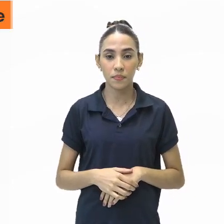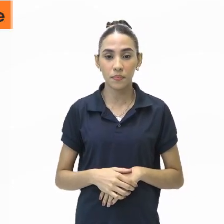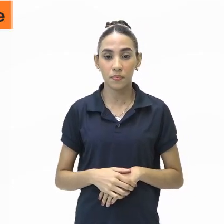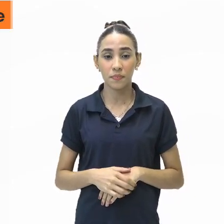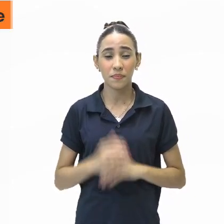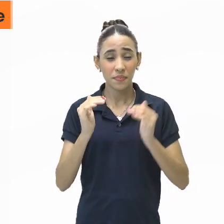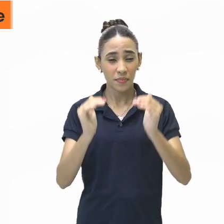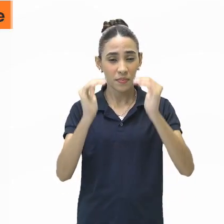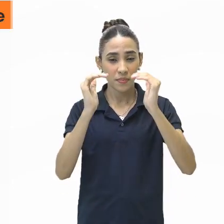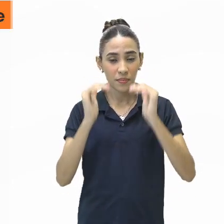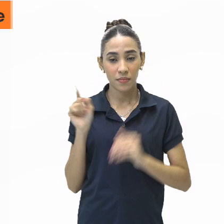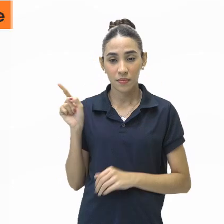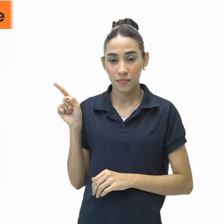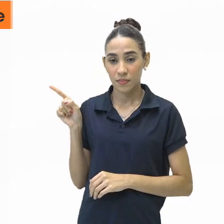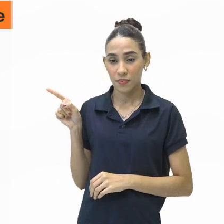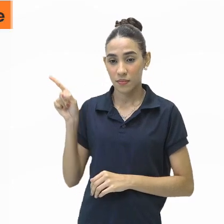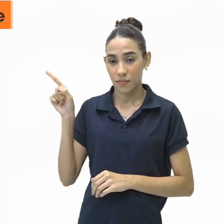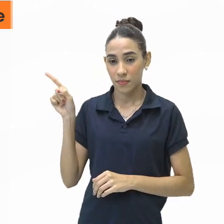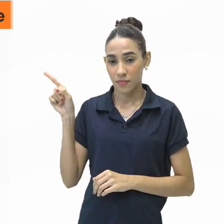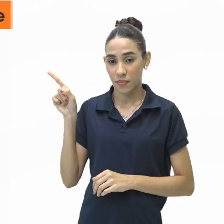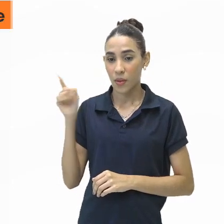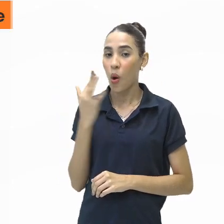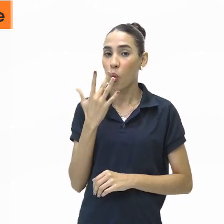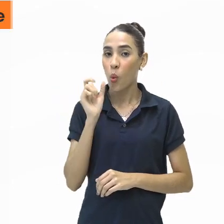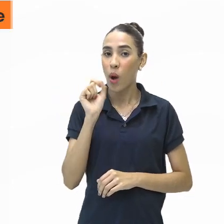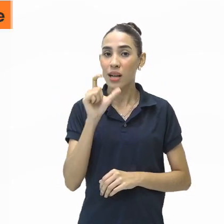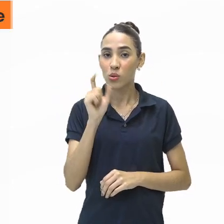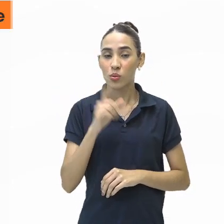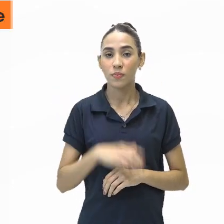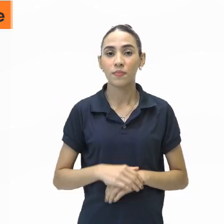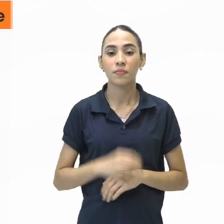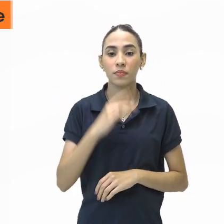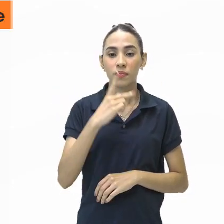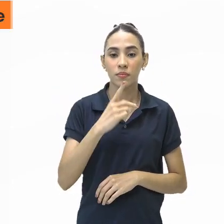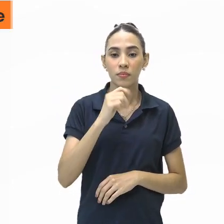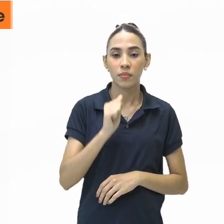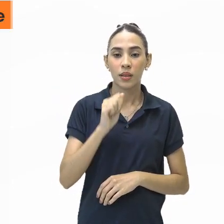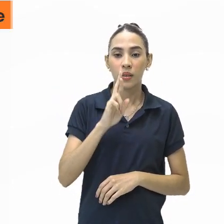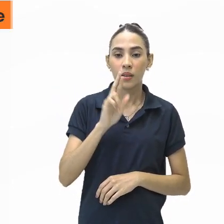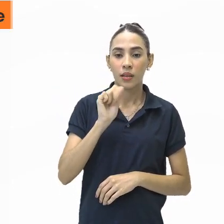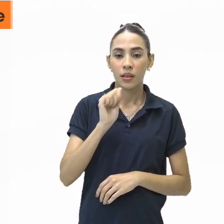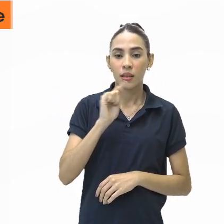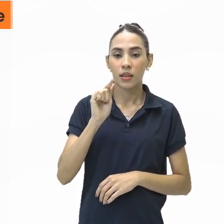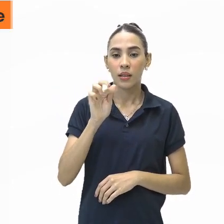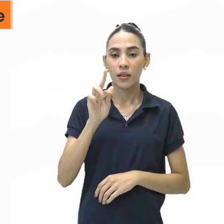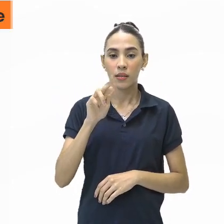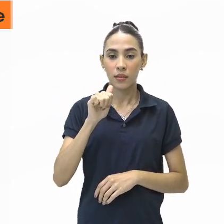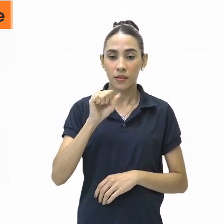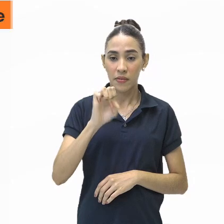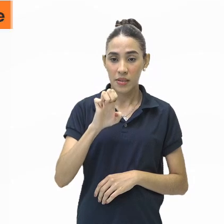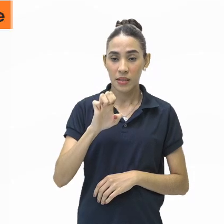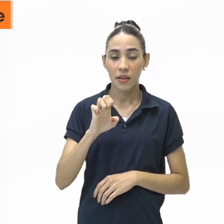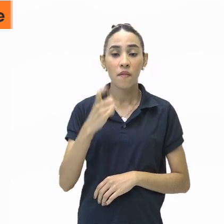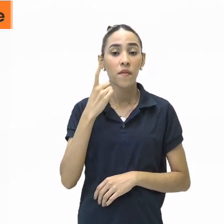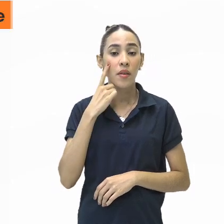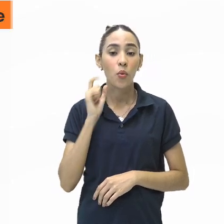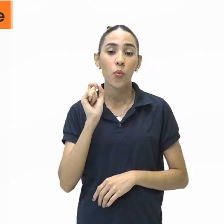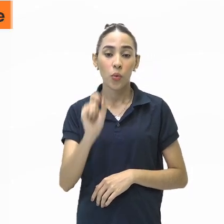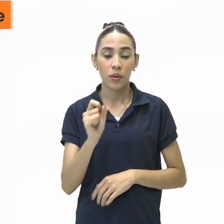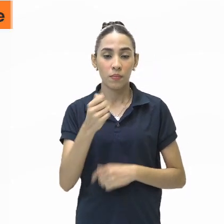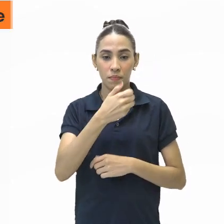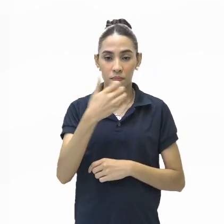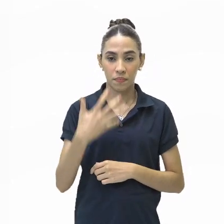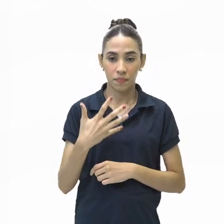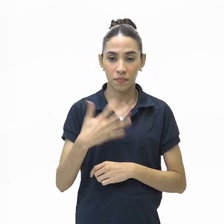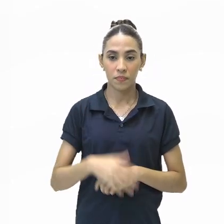e lá no final, um pouco mais abaixo, tem a paráfrase. Vamos verificar aí o que está escrito em